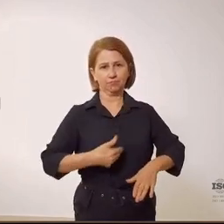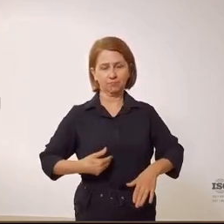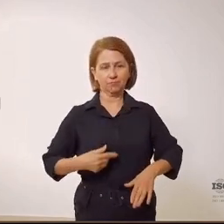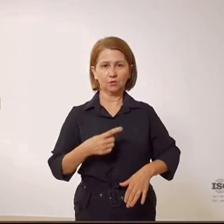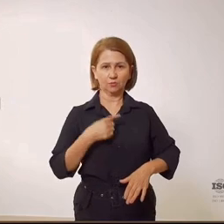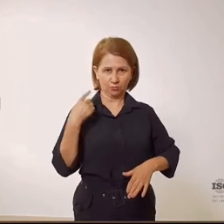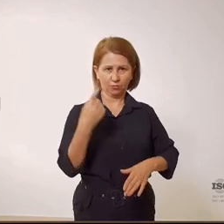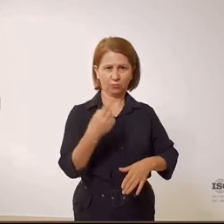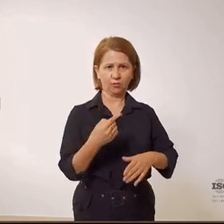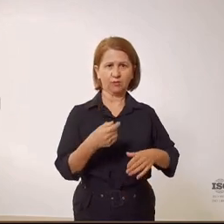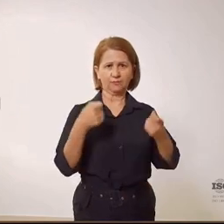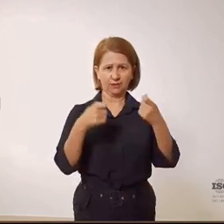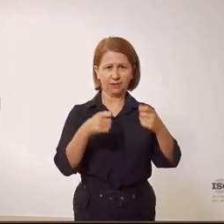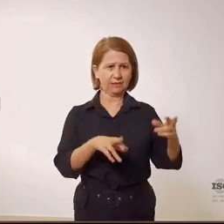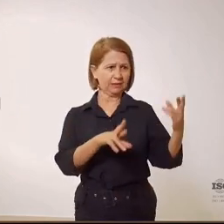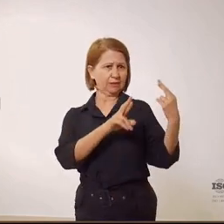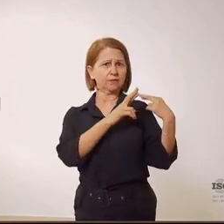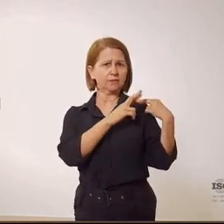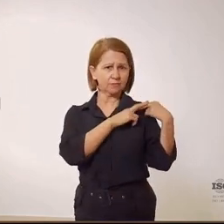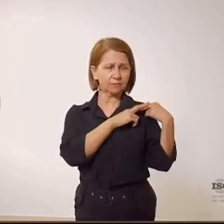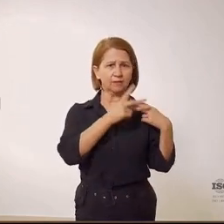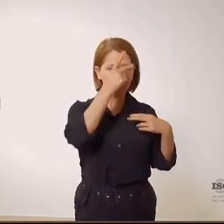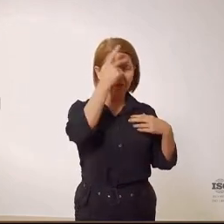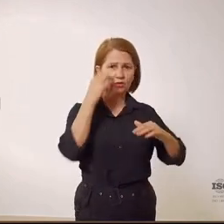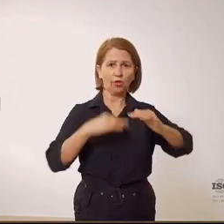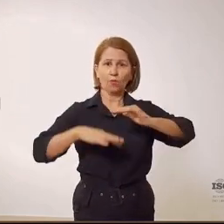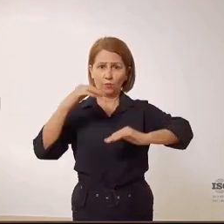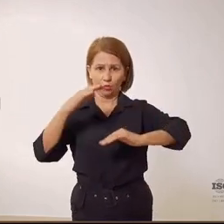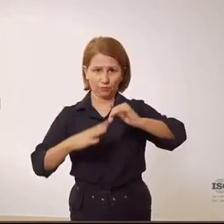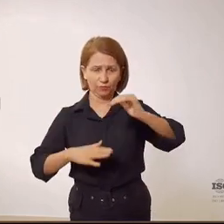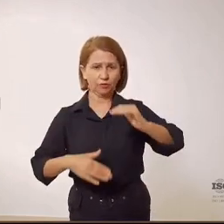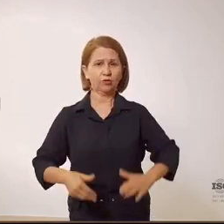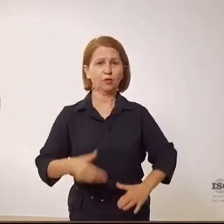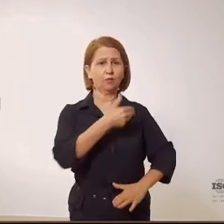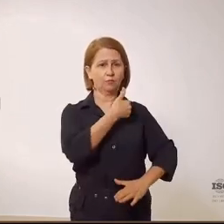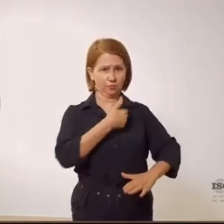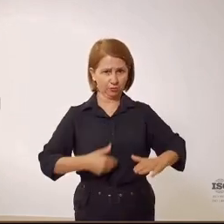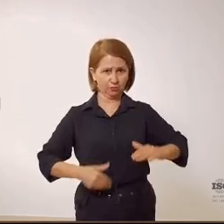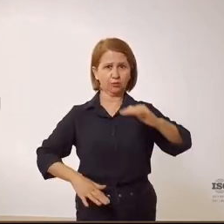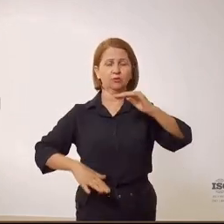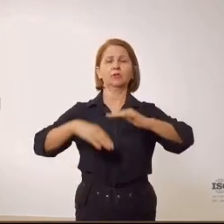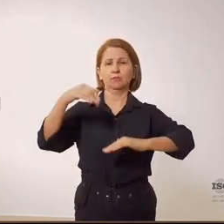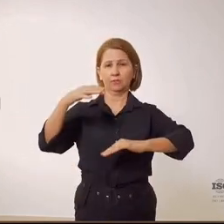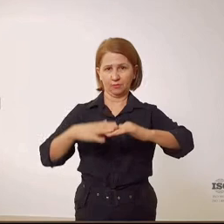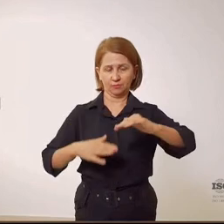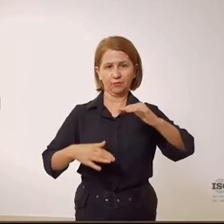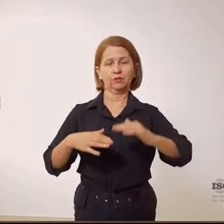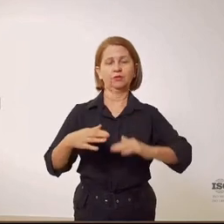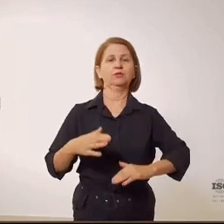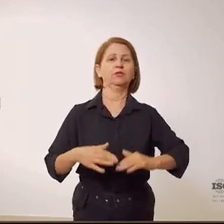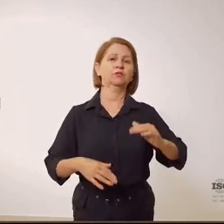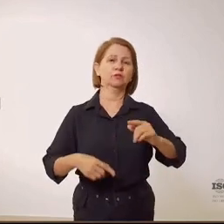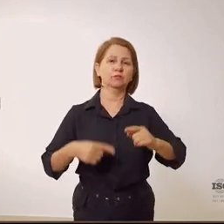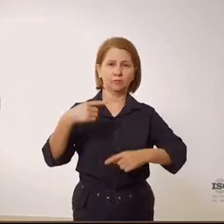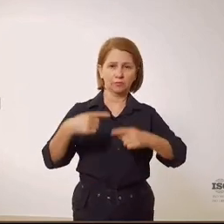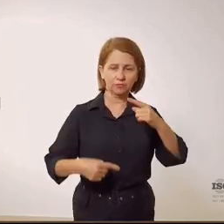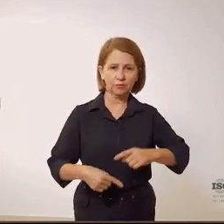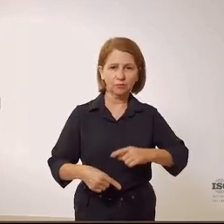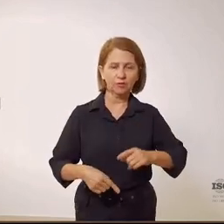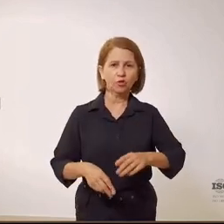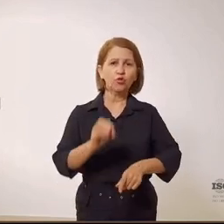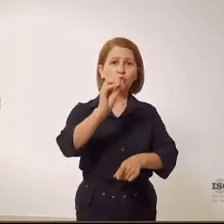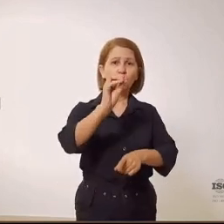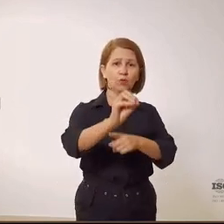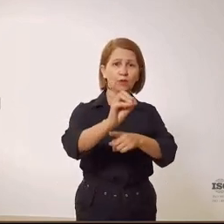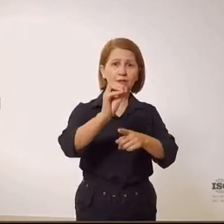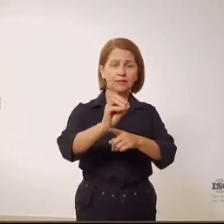responsabilidade como agentes públicos e agentes políticos cuidar dos cidadãos, formar cidadãos que serão